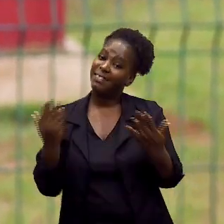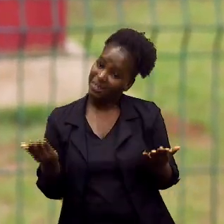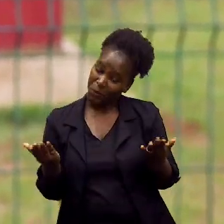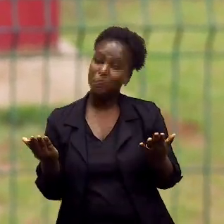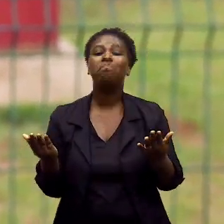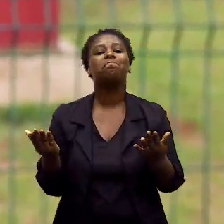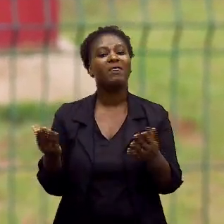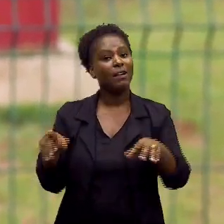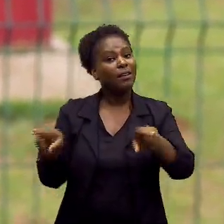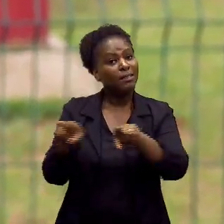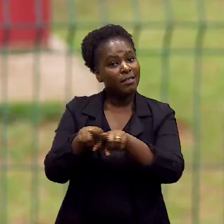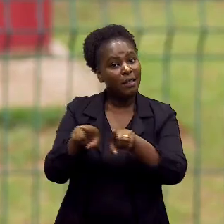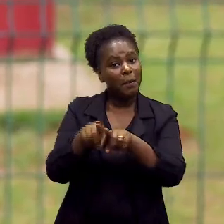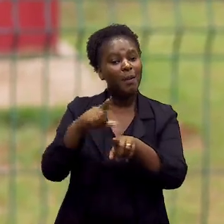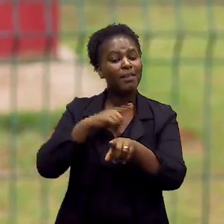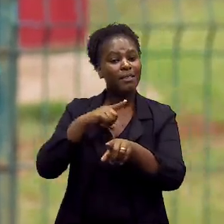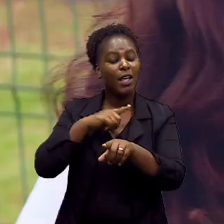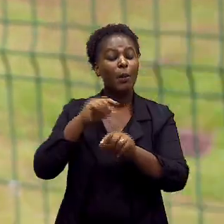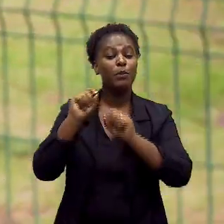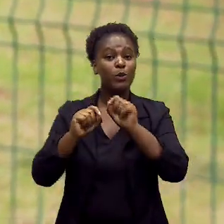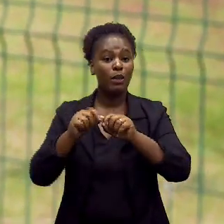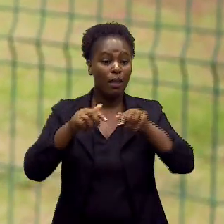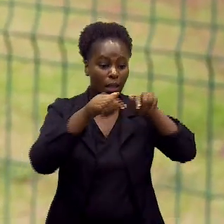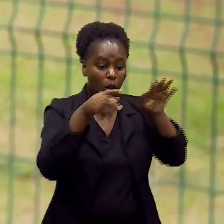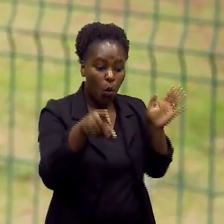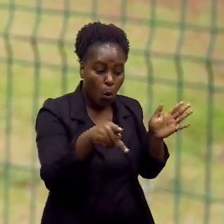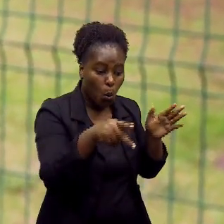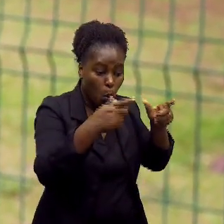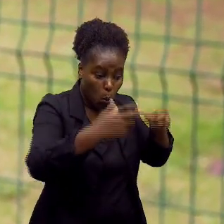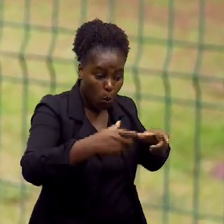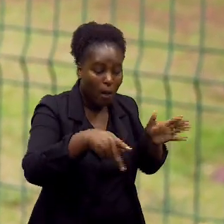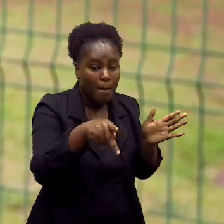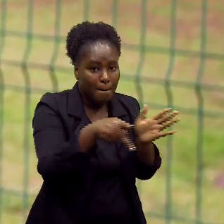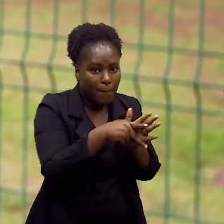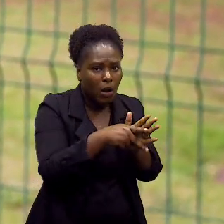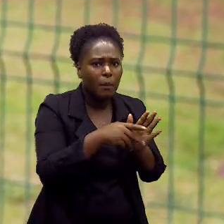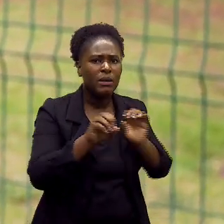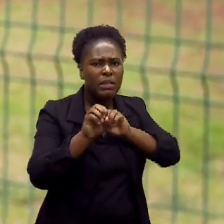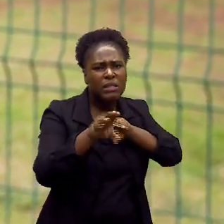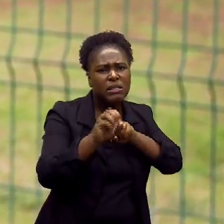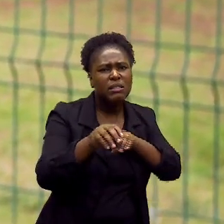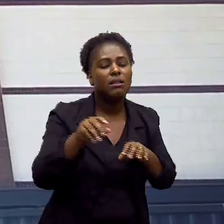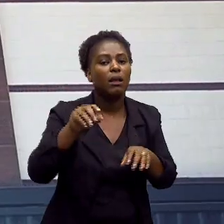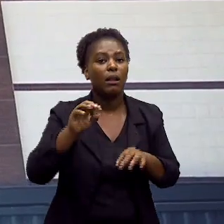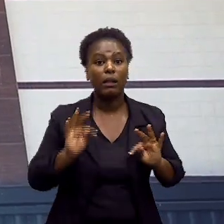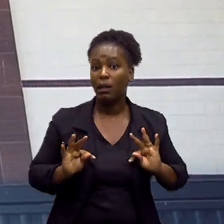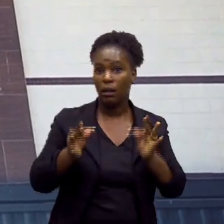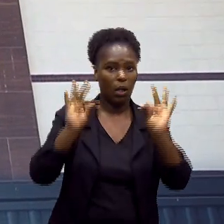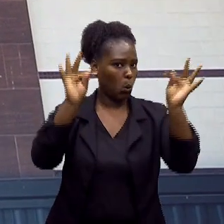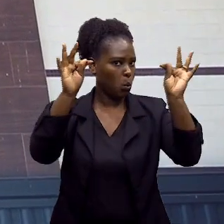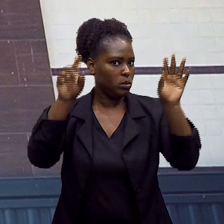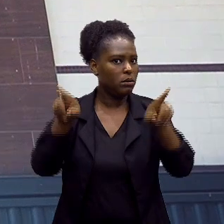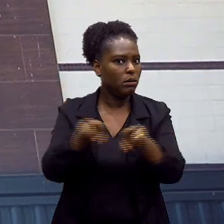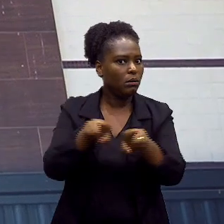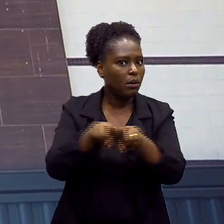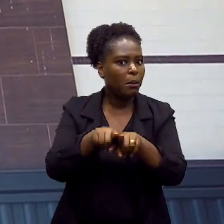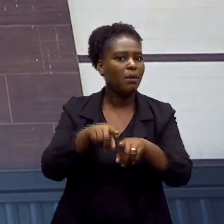Pessoal, também vamos para o Polo de Transformação Digital. Um polo tecnológico e de atividades inovadoras.